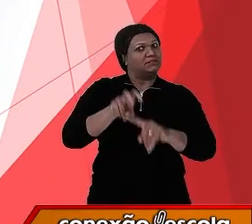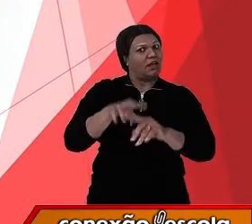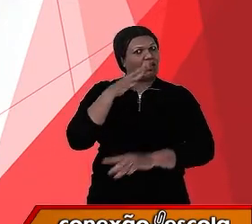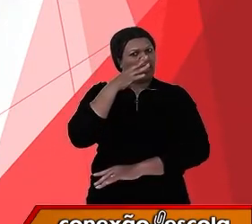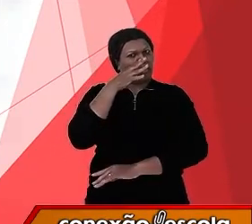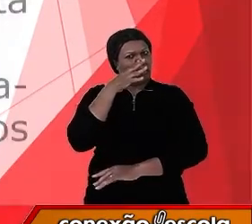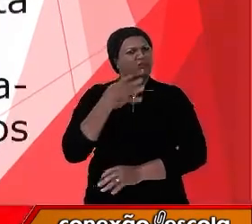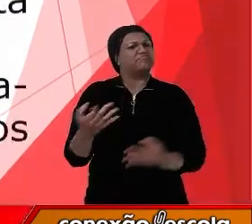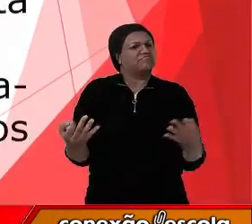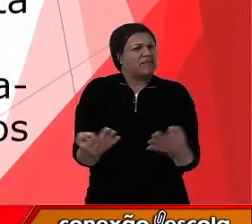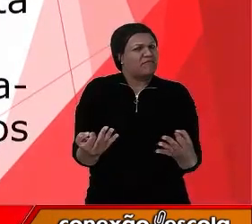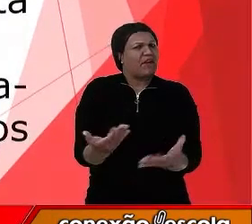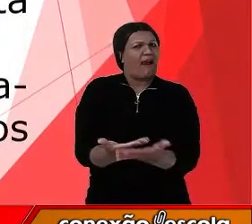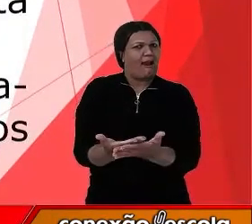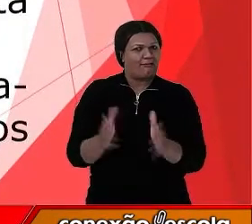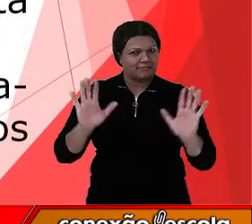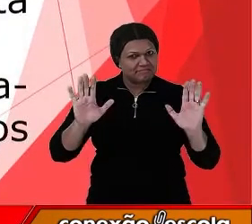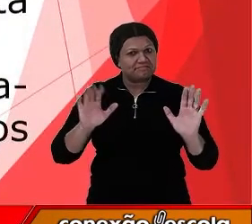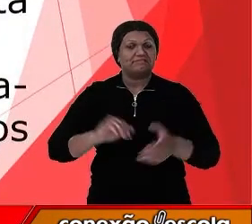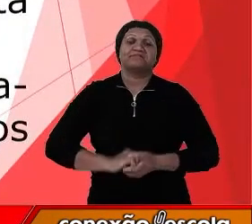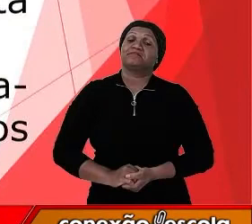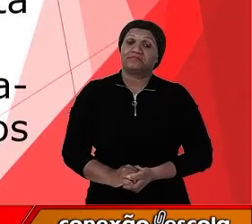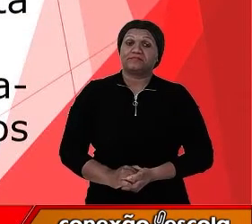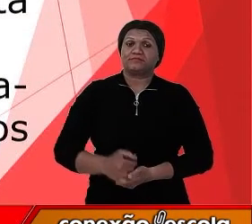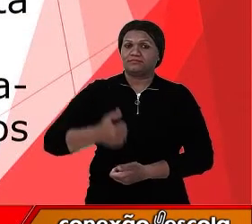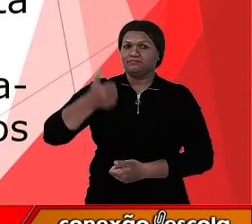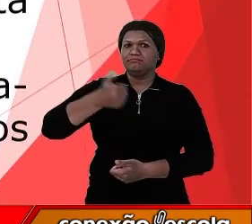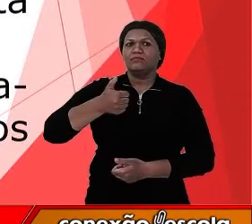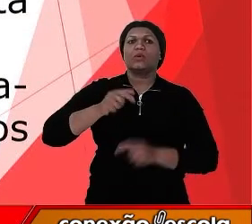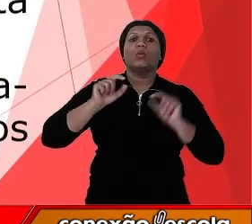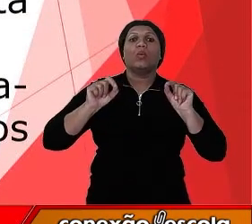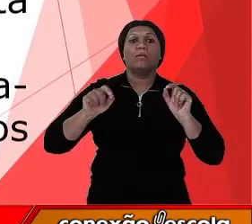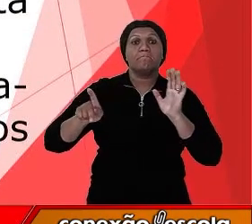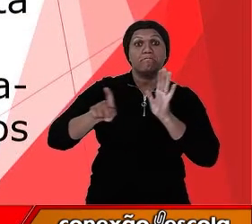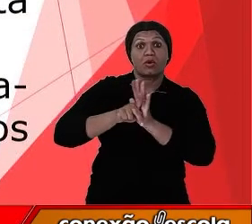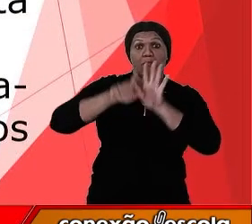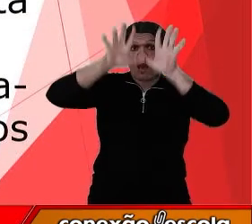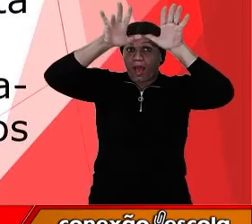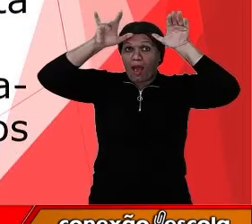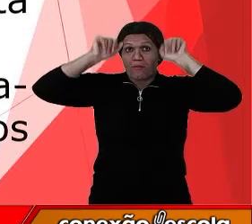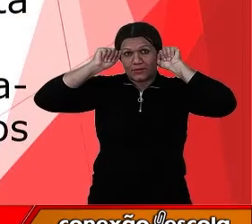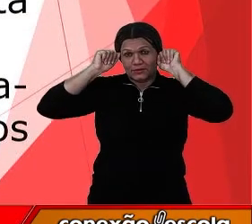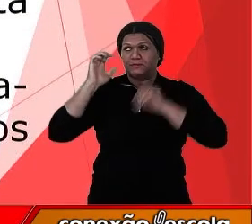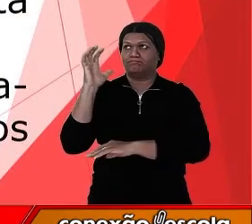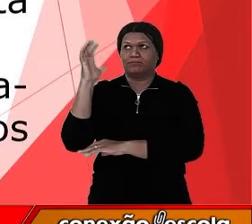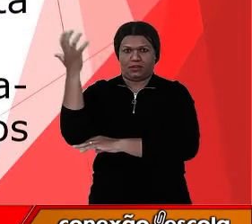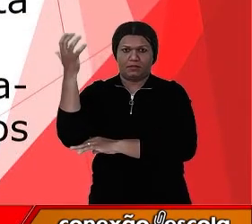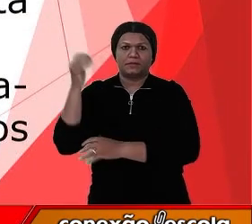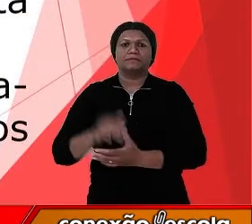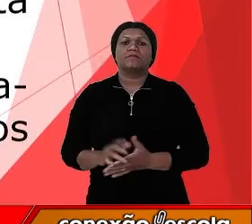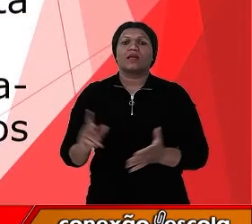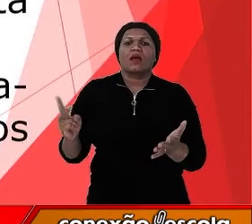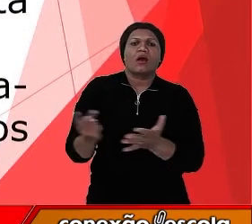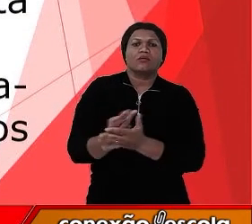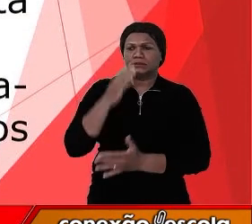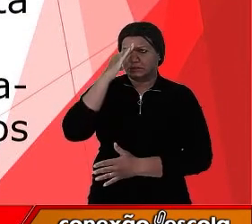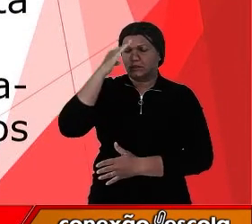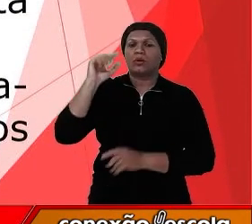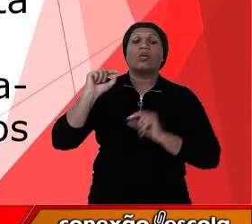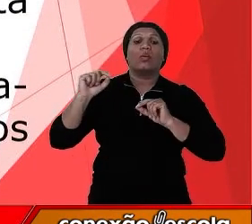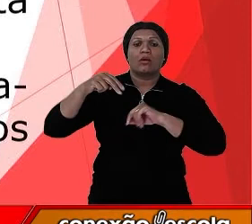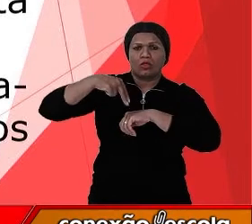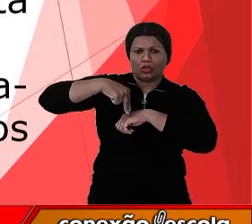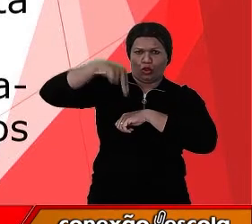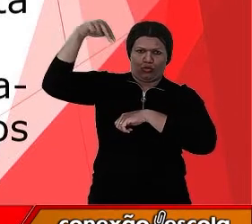trem tá massa bom primeiro domingo que nós vamos ver é o domínio amazônico ele ocorre principalmente na região